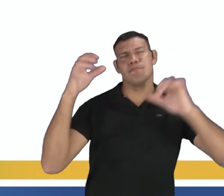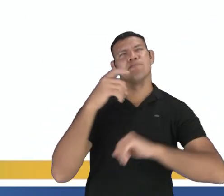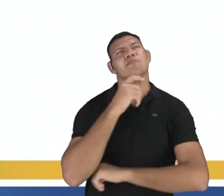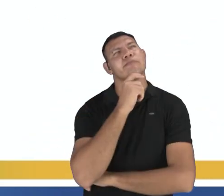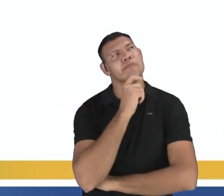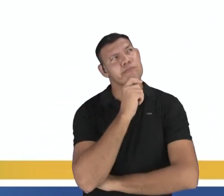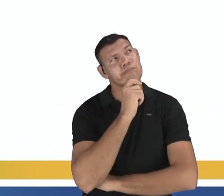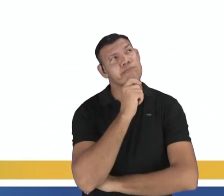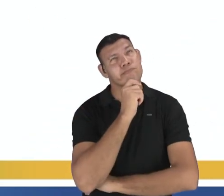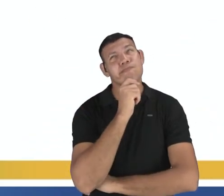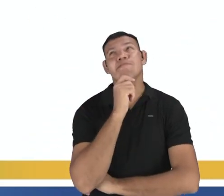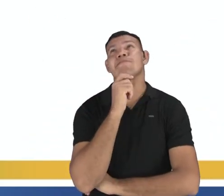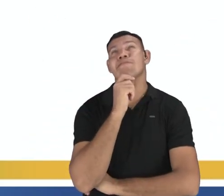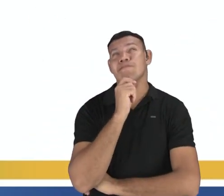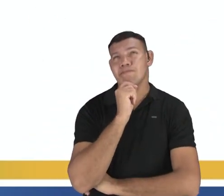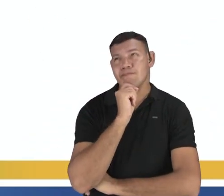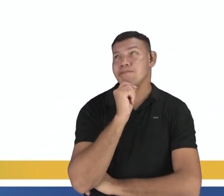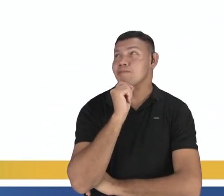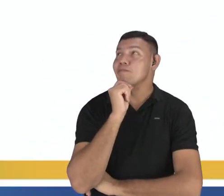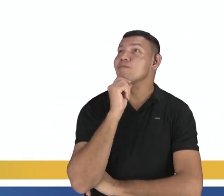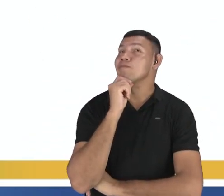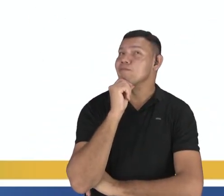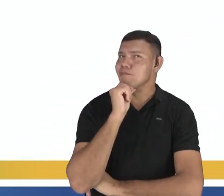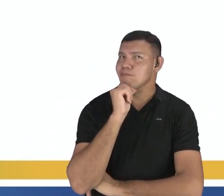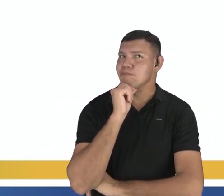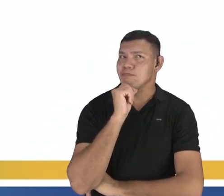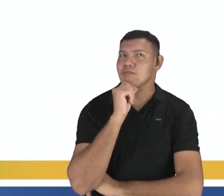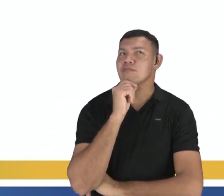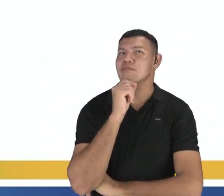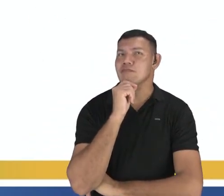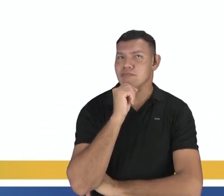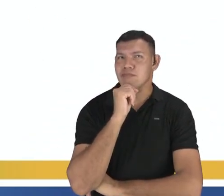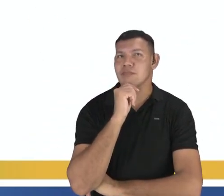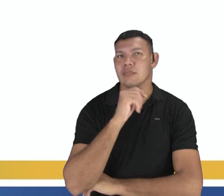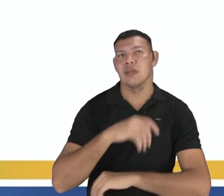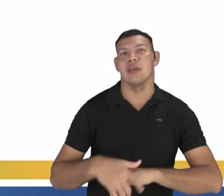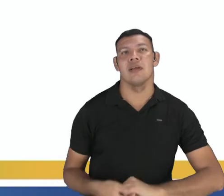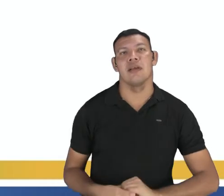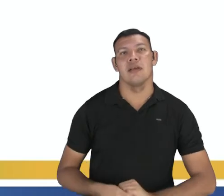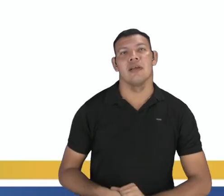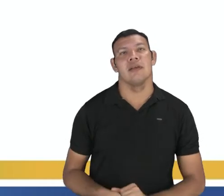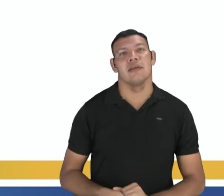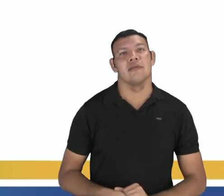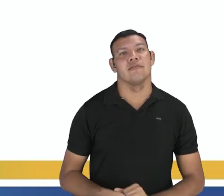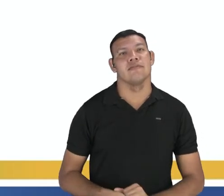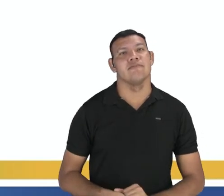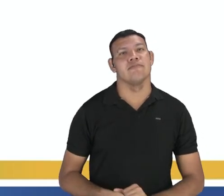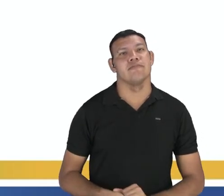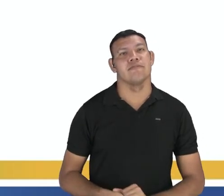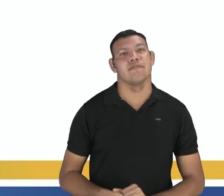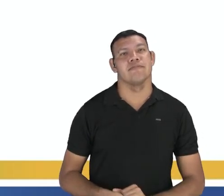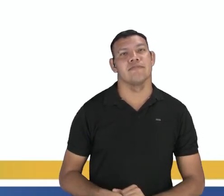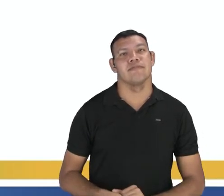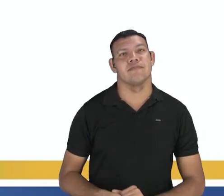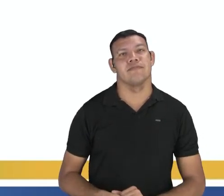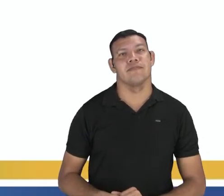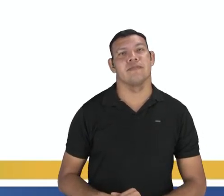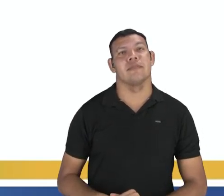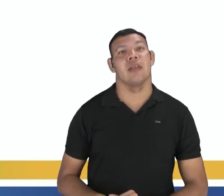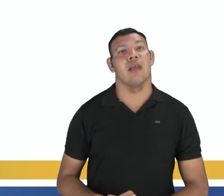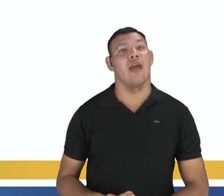aham, aham, aham, aham, aham. E dizem que a arte